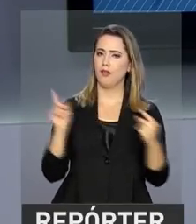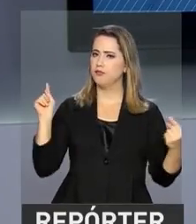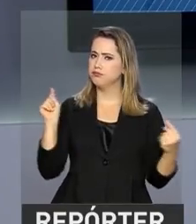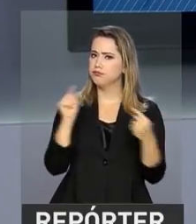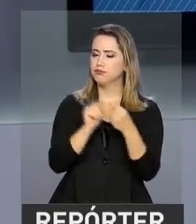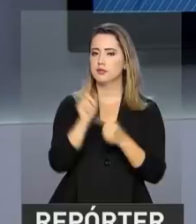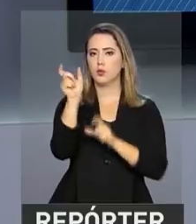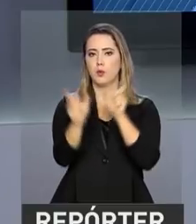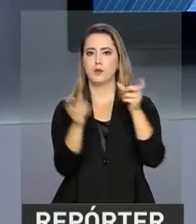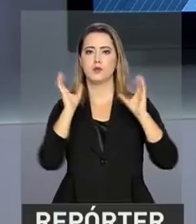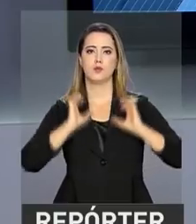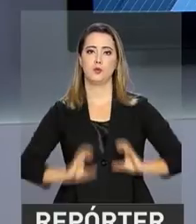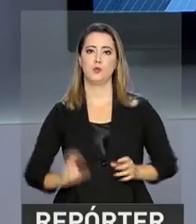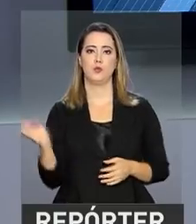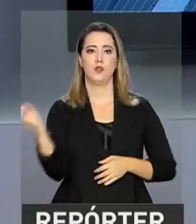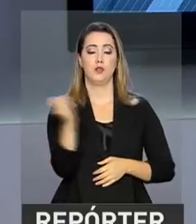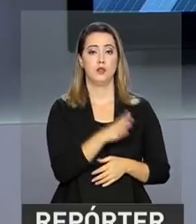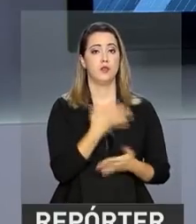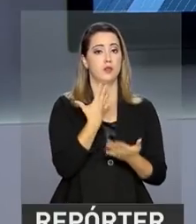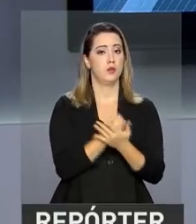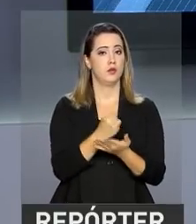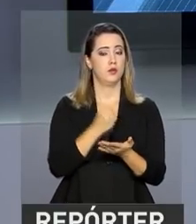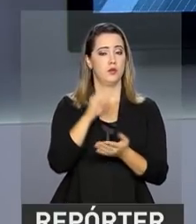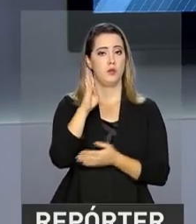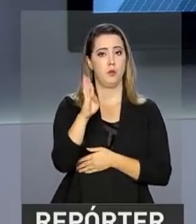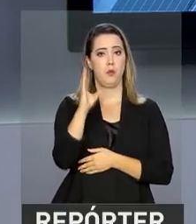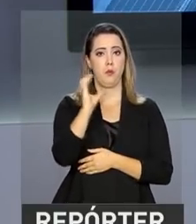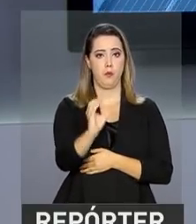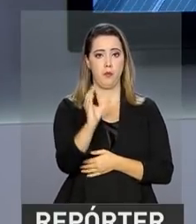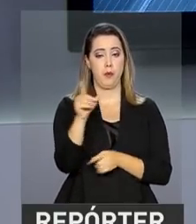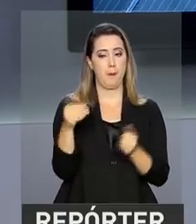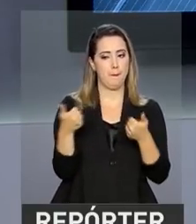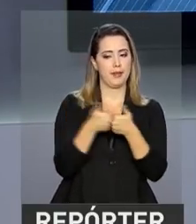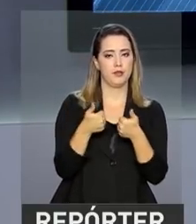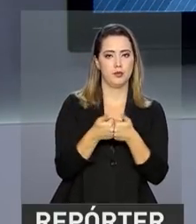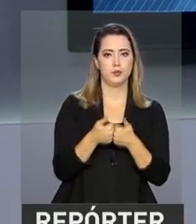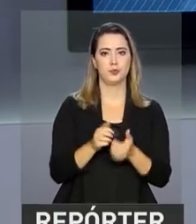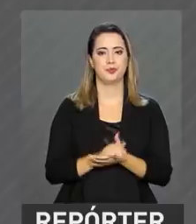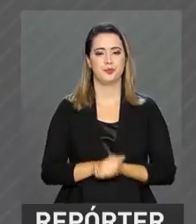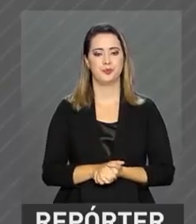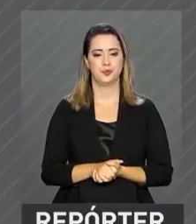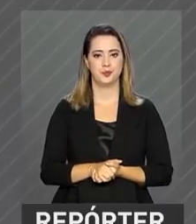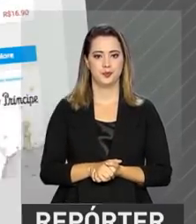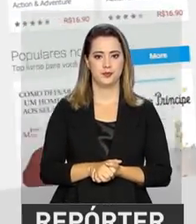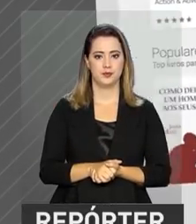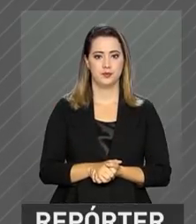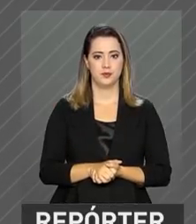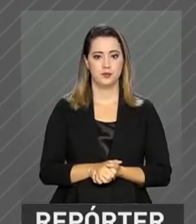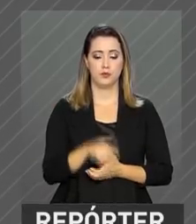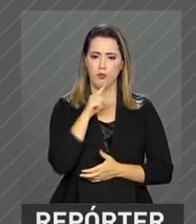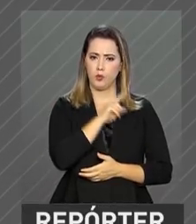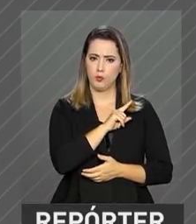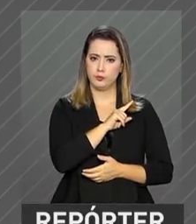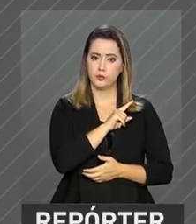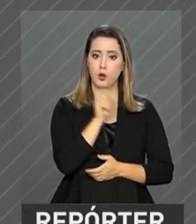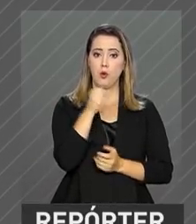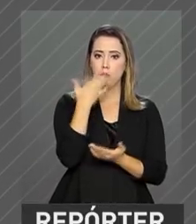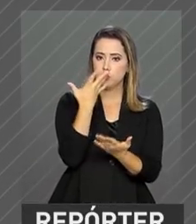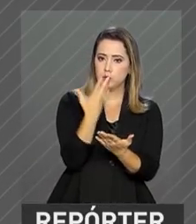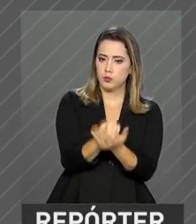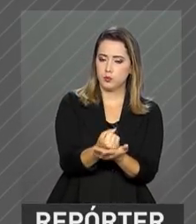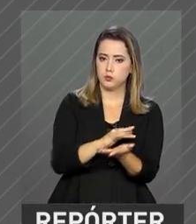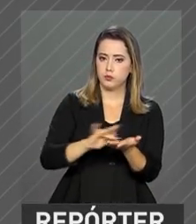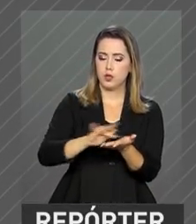com o cidadão a novidade é o aplicativo pc mais perto o aplicativo pode ser baixado